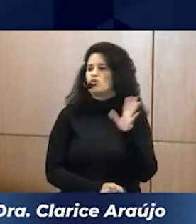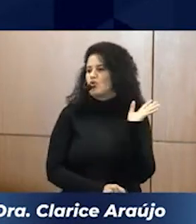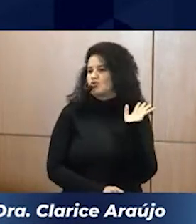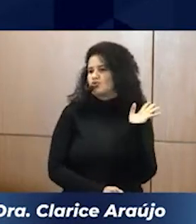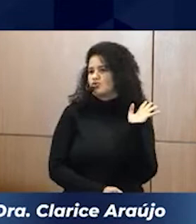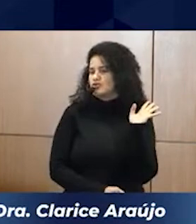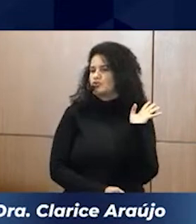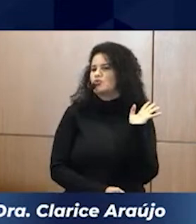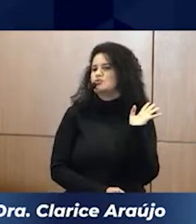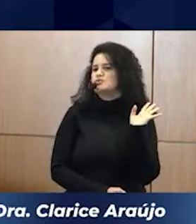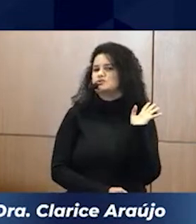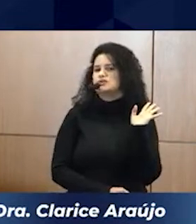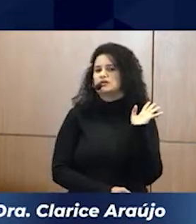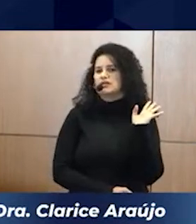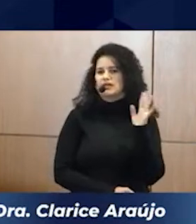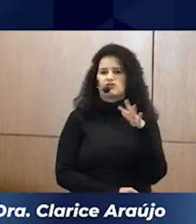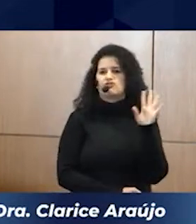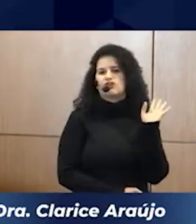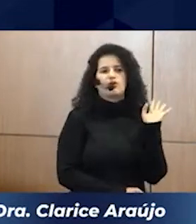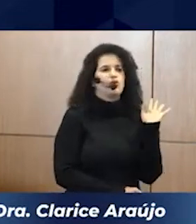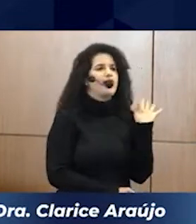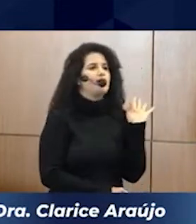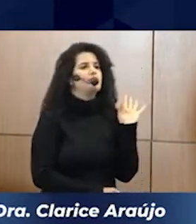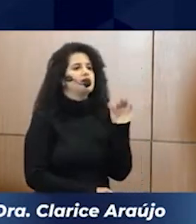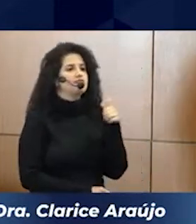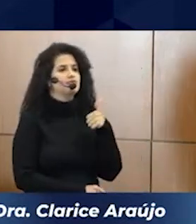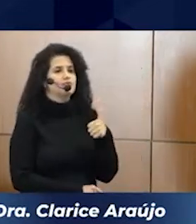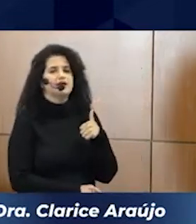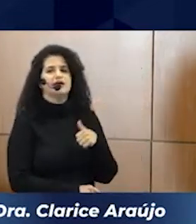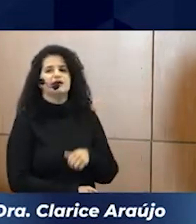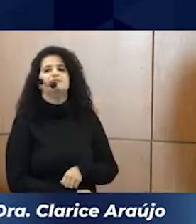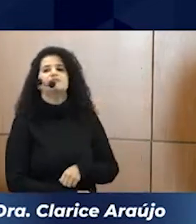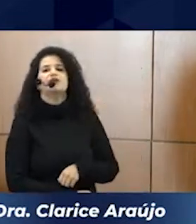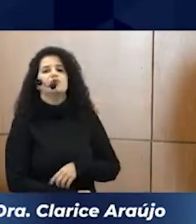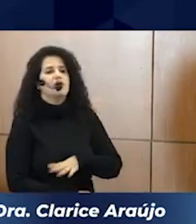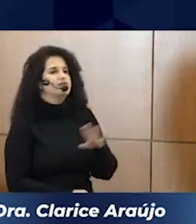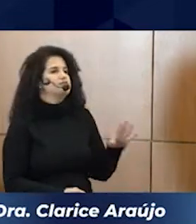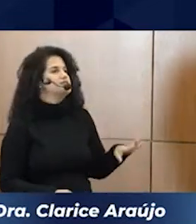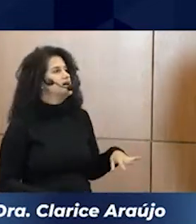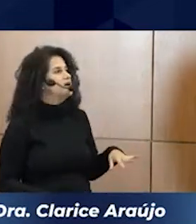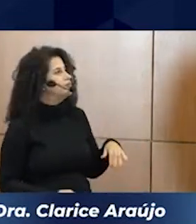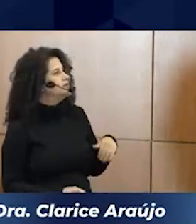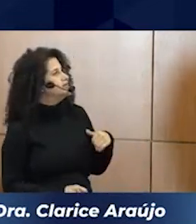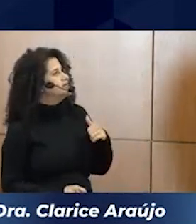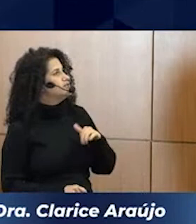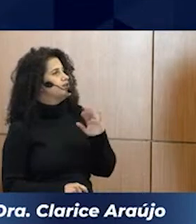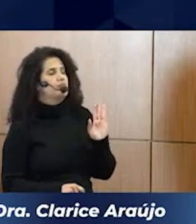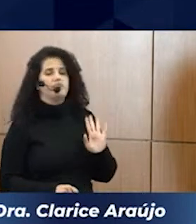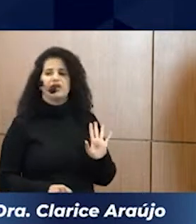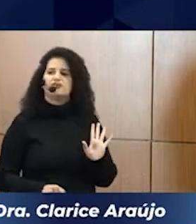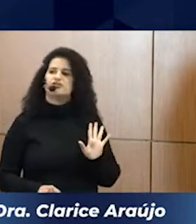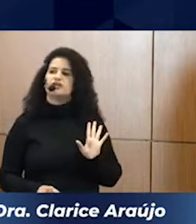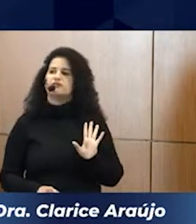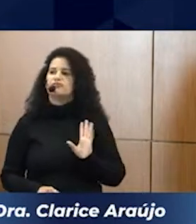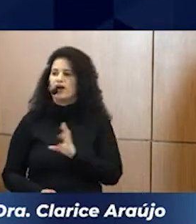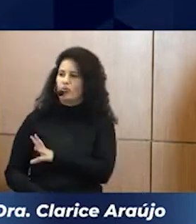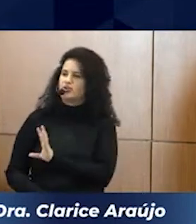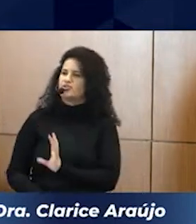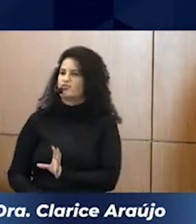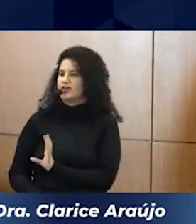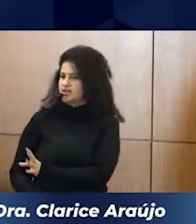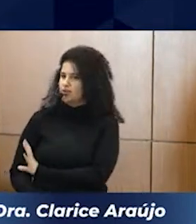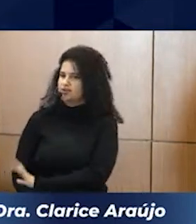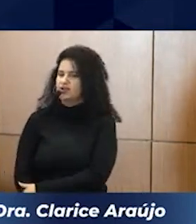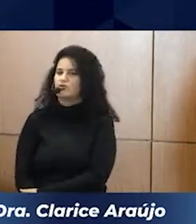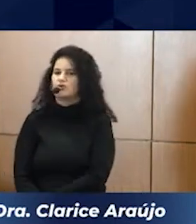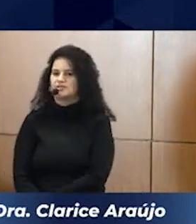ou também de um conjunto de estudos, né, que a gente chegou lá, uma revisão e, de repente, falou para a